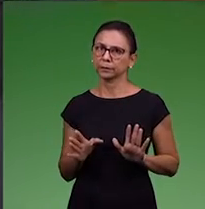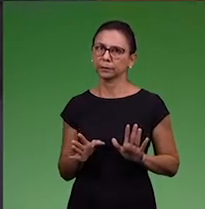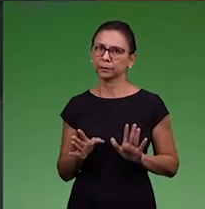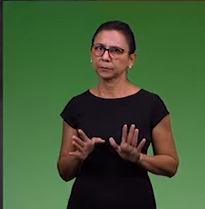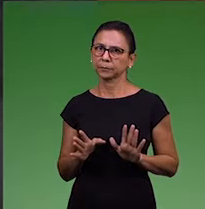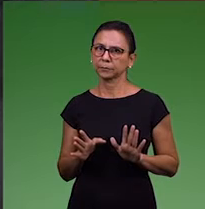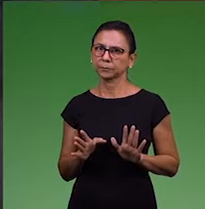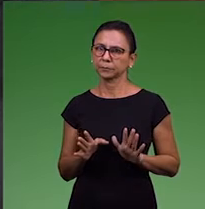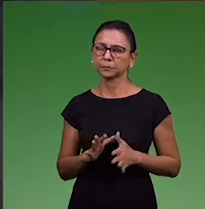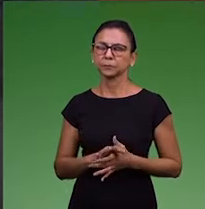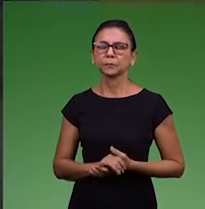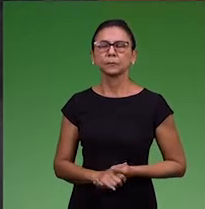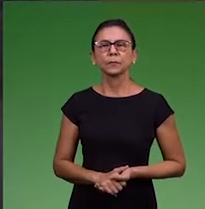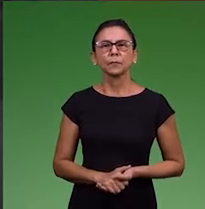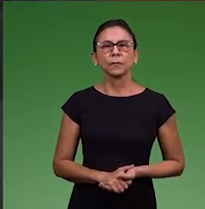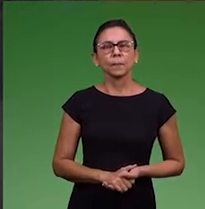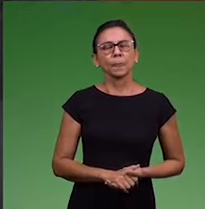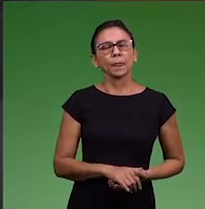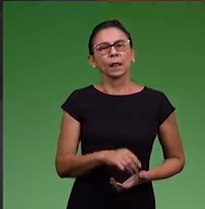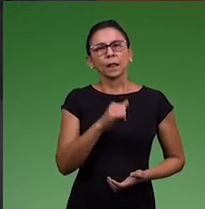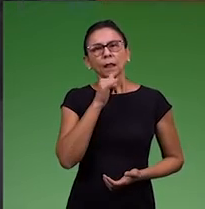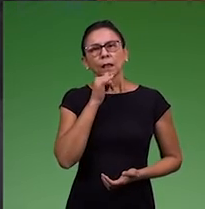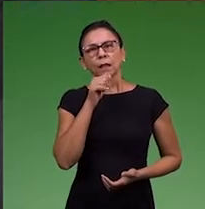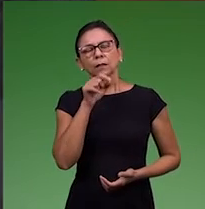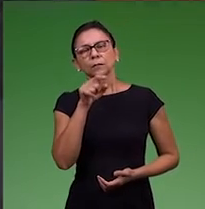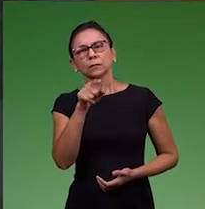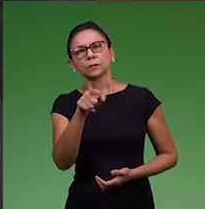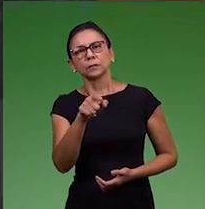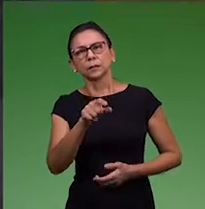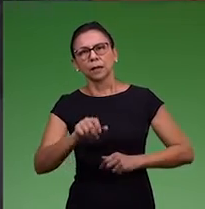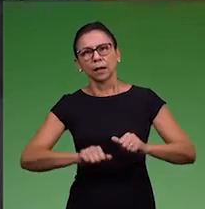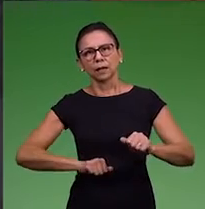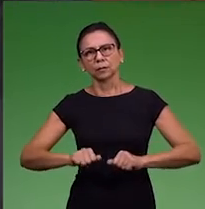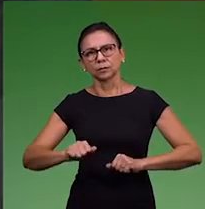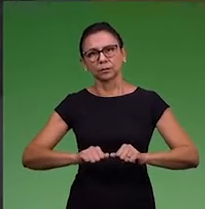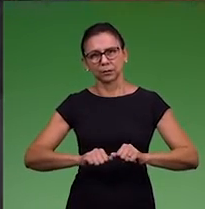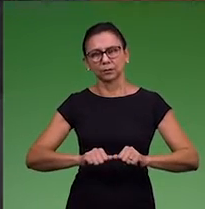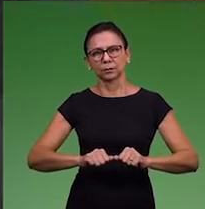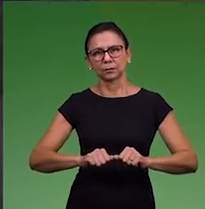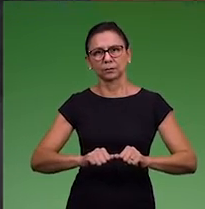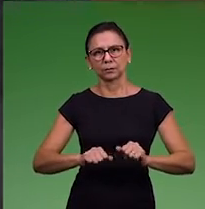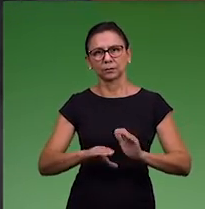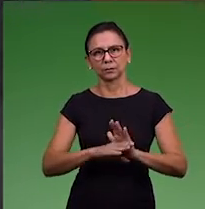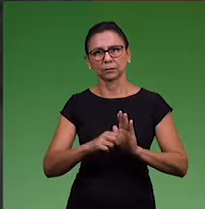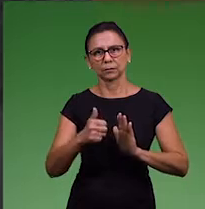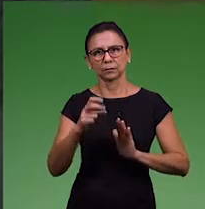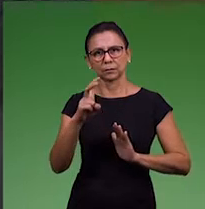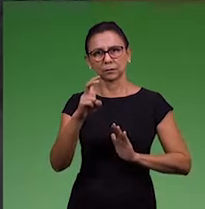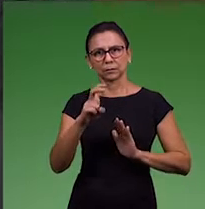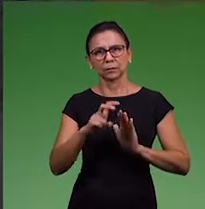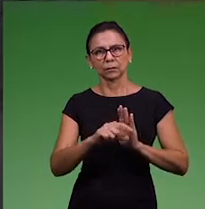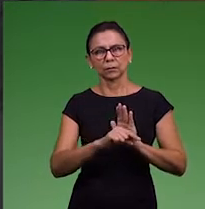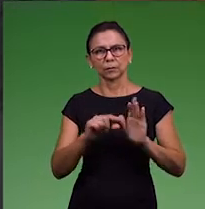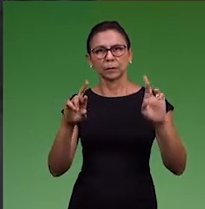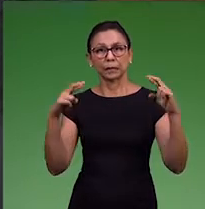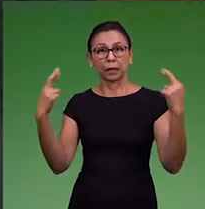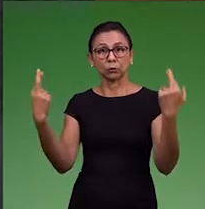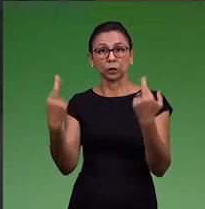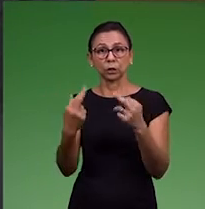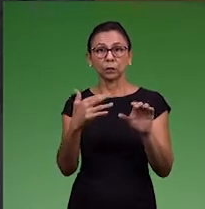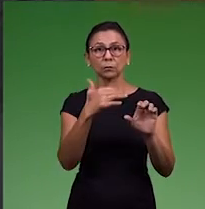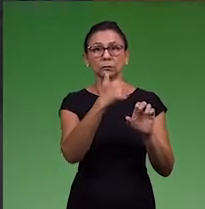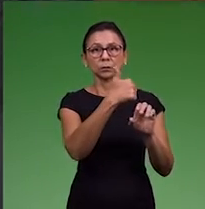explícita, né? Quando você chega e encontra em Atos dos Apóstolos, capítulo 15, né, o primeiro concílio